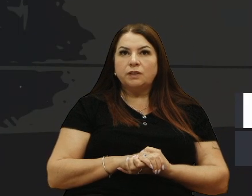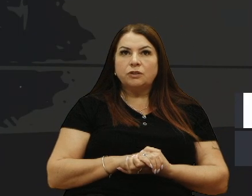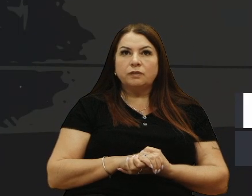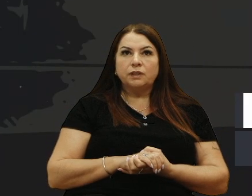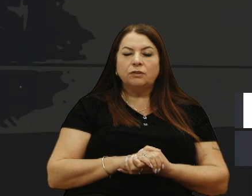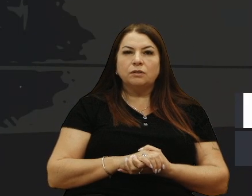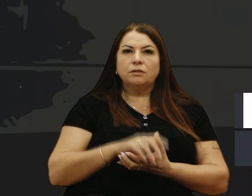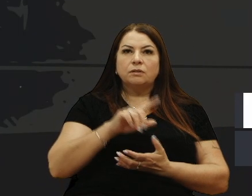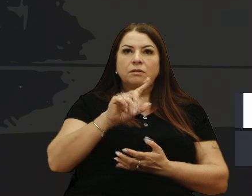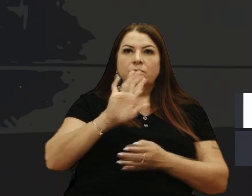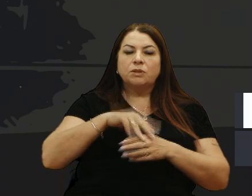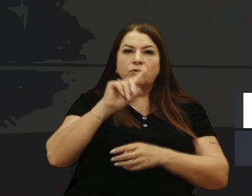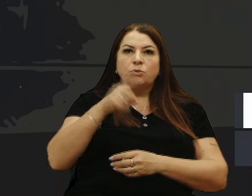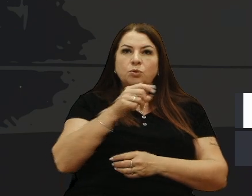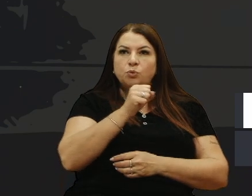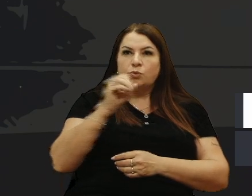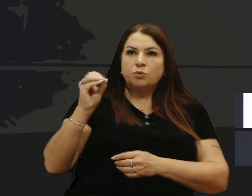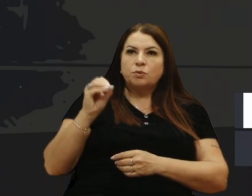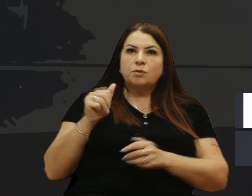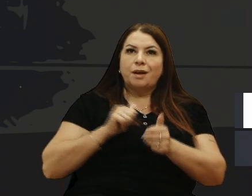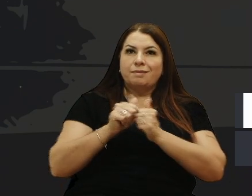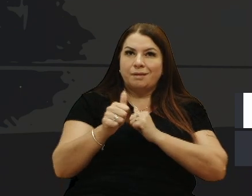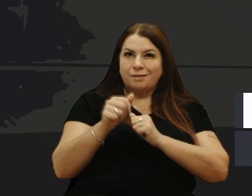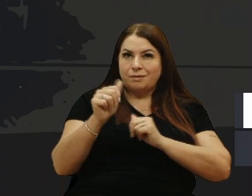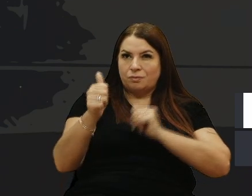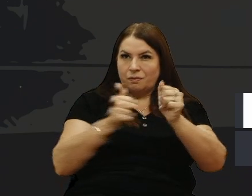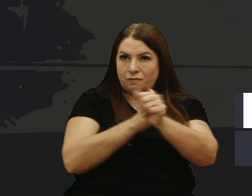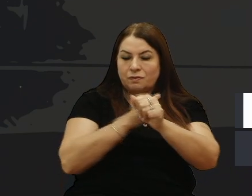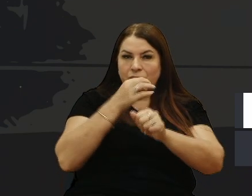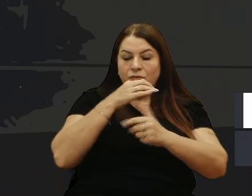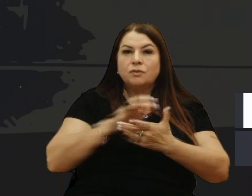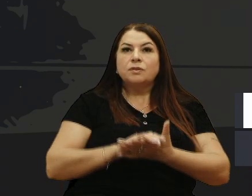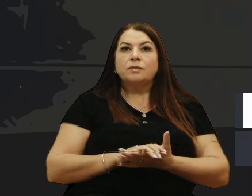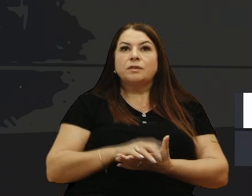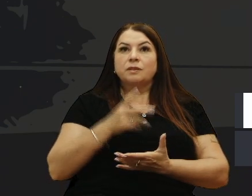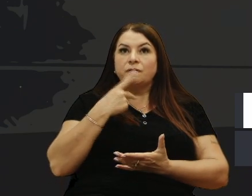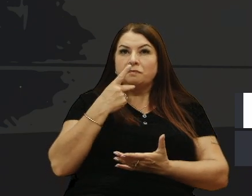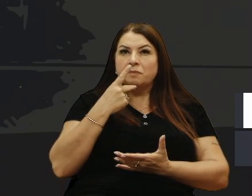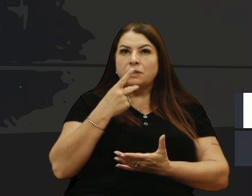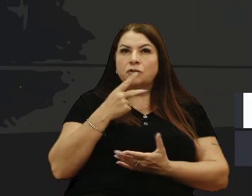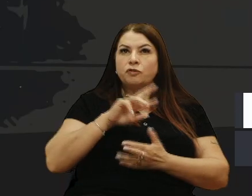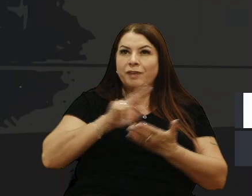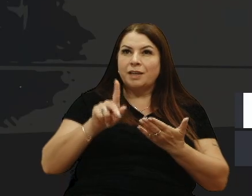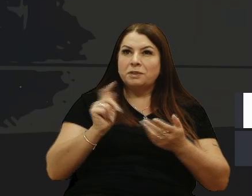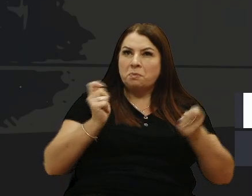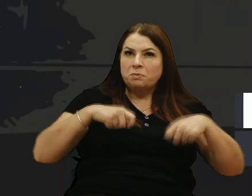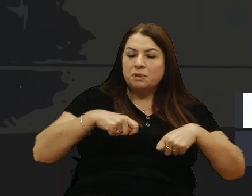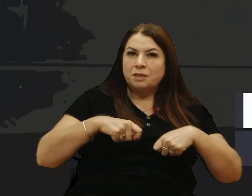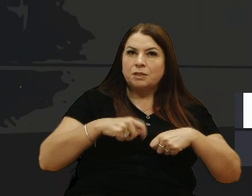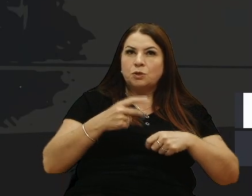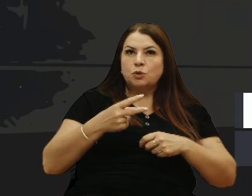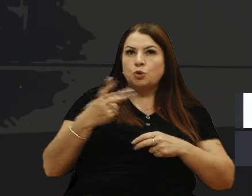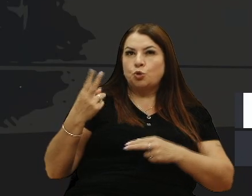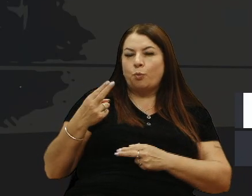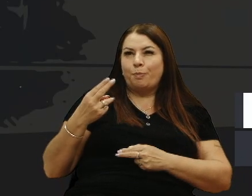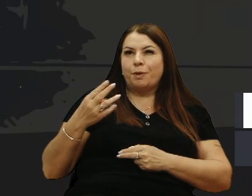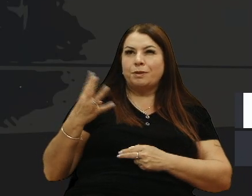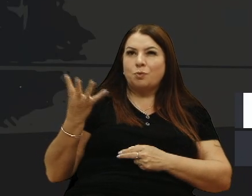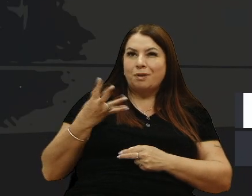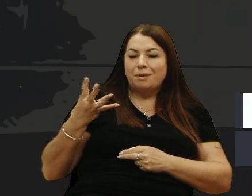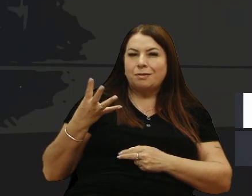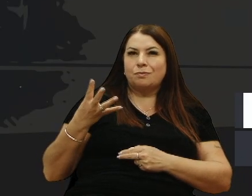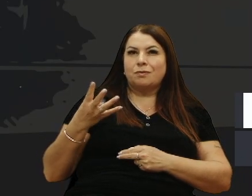Mais de 1.800 atletas participaram do Reveza. Nós estamos falando de várias possibilidades, duplas,